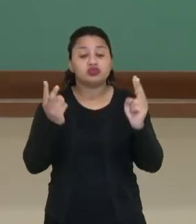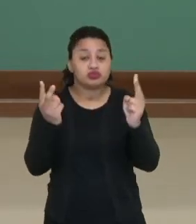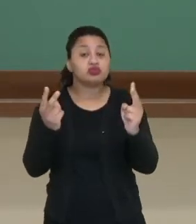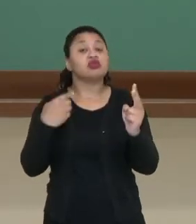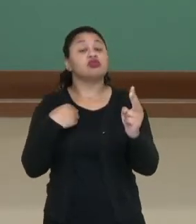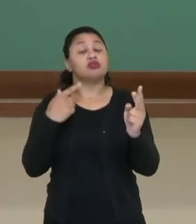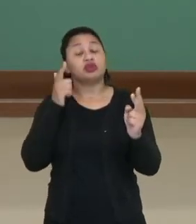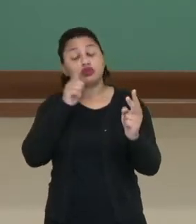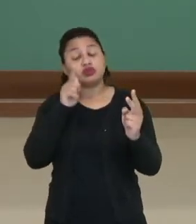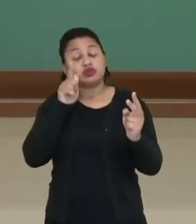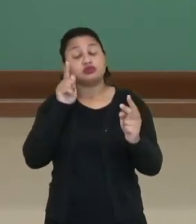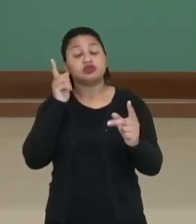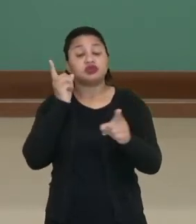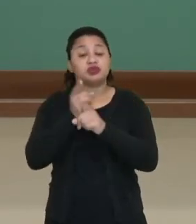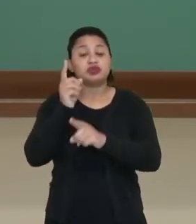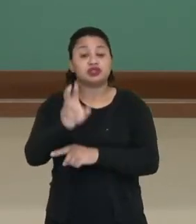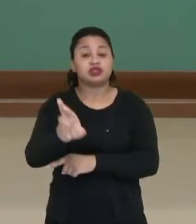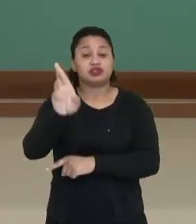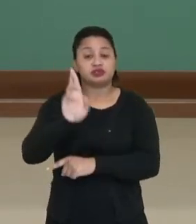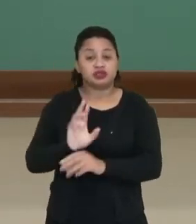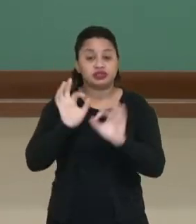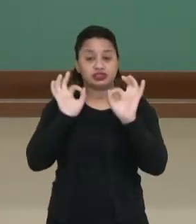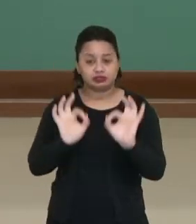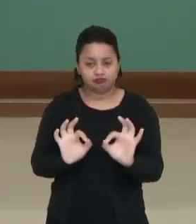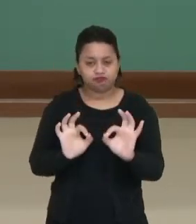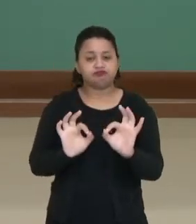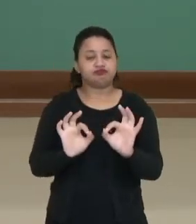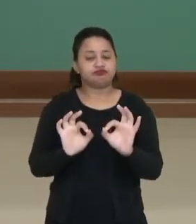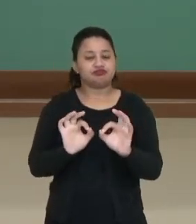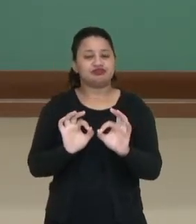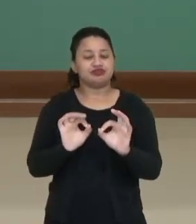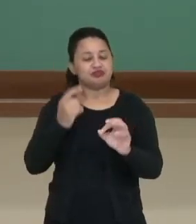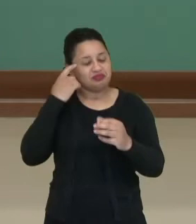nós possamos resolver este exercício.